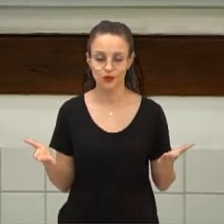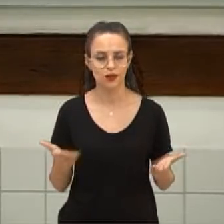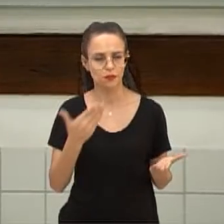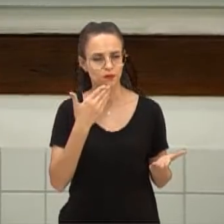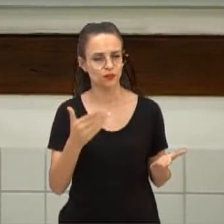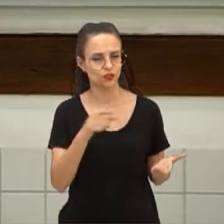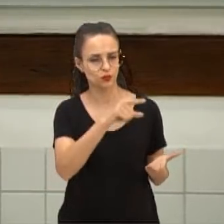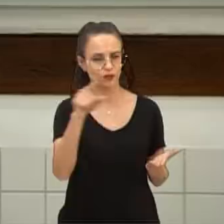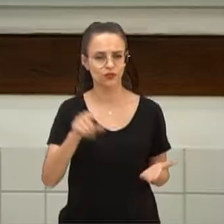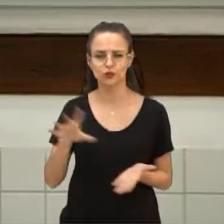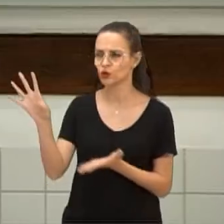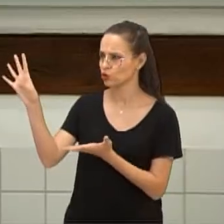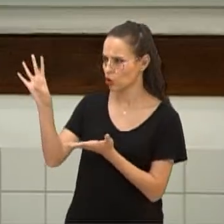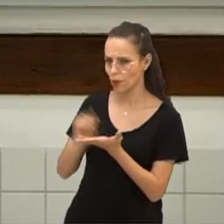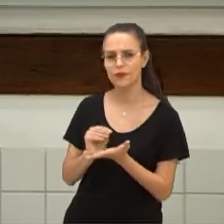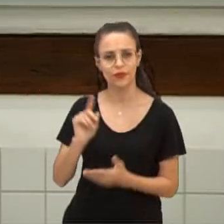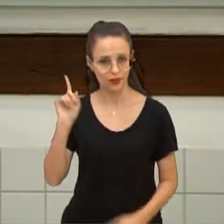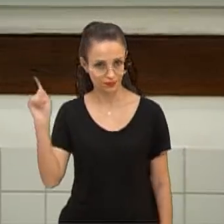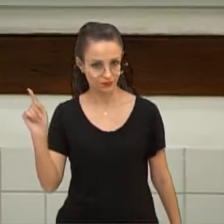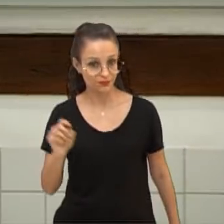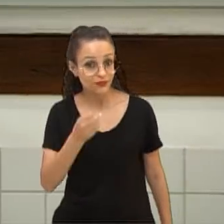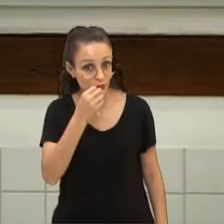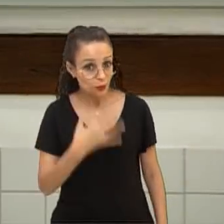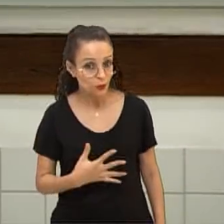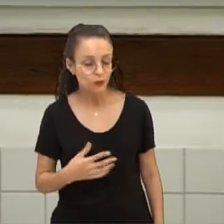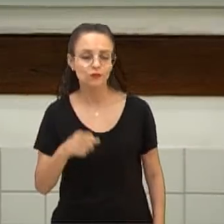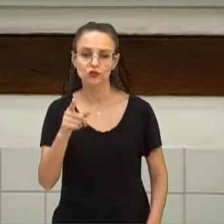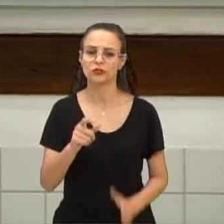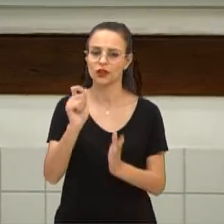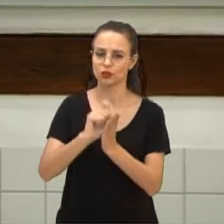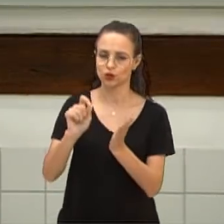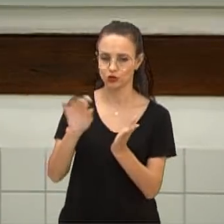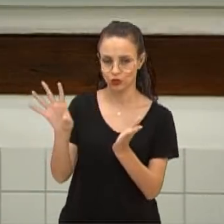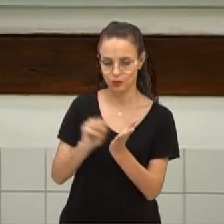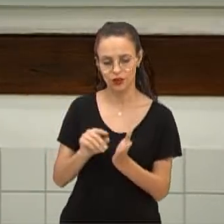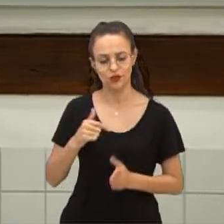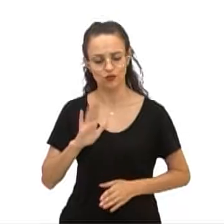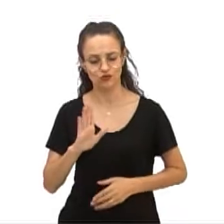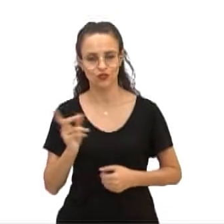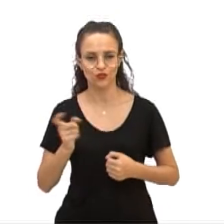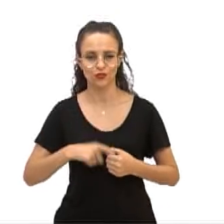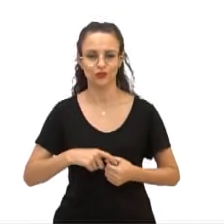pedir para vocês anotarem esse resumo, tá bom? Anotem e eu já volto.